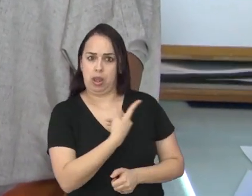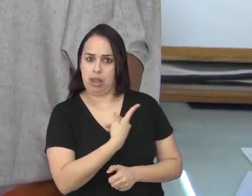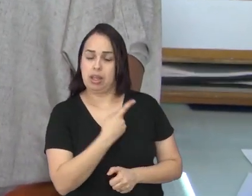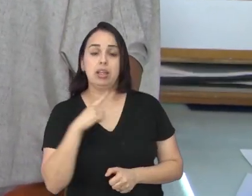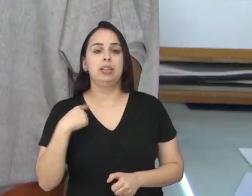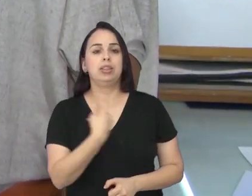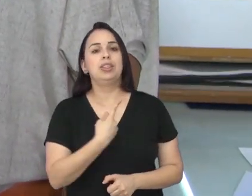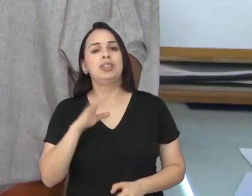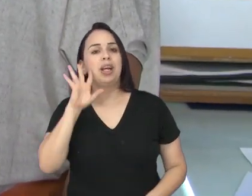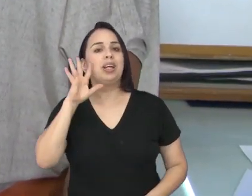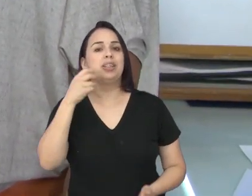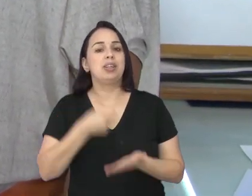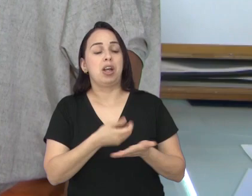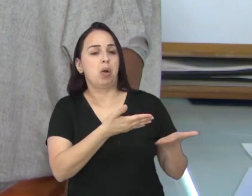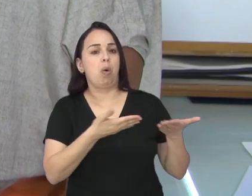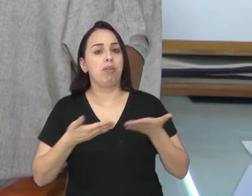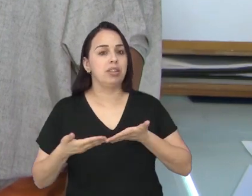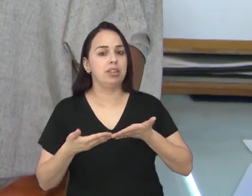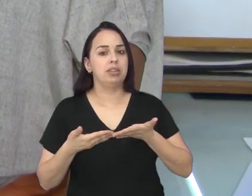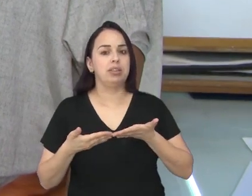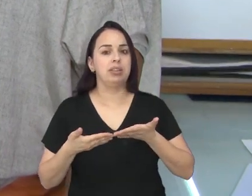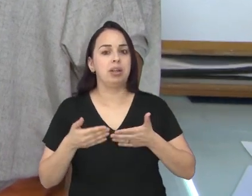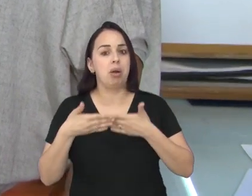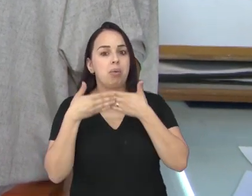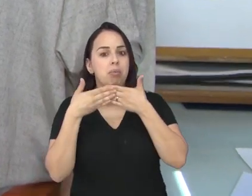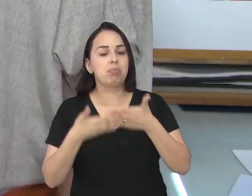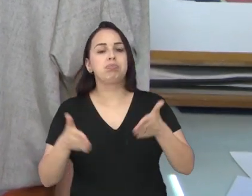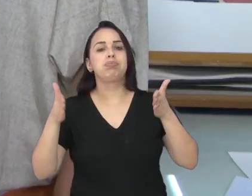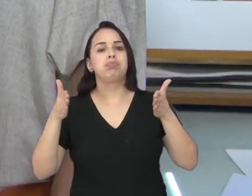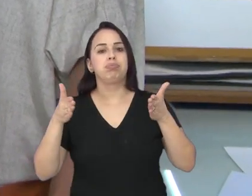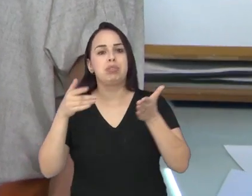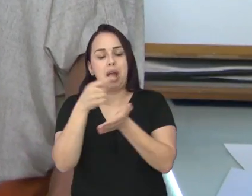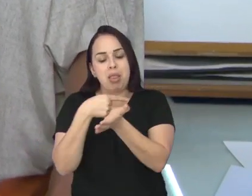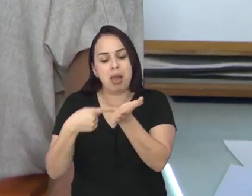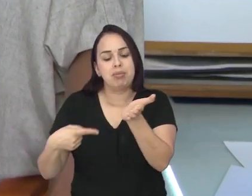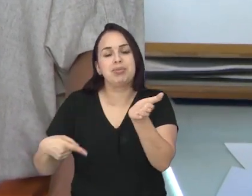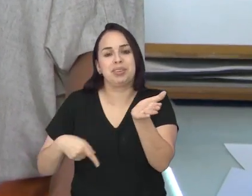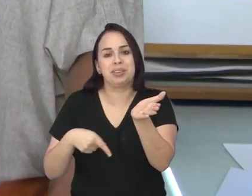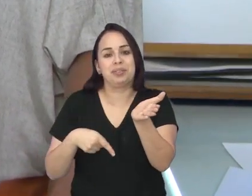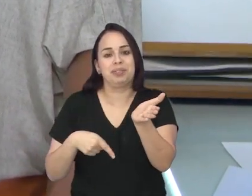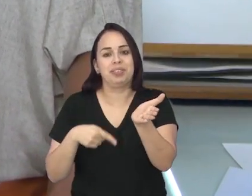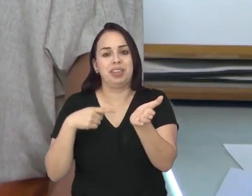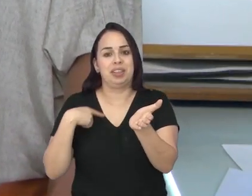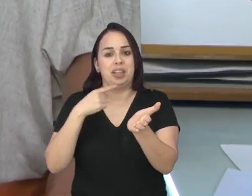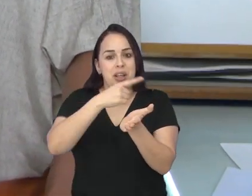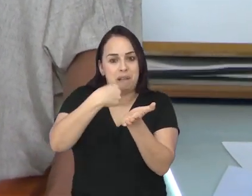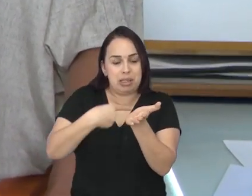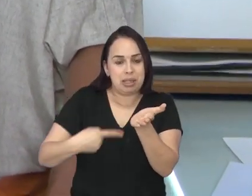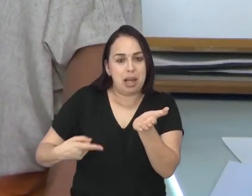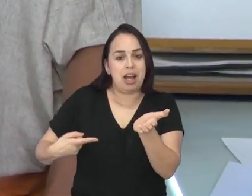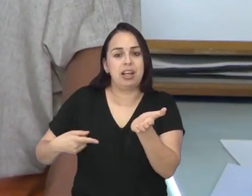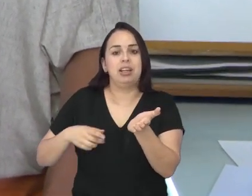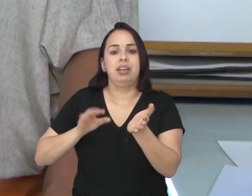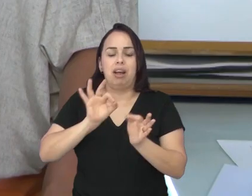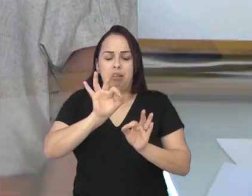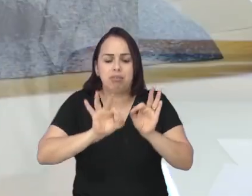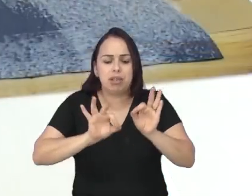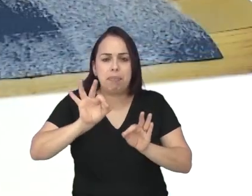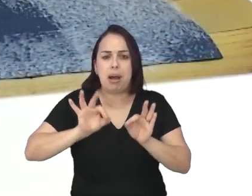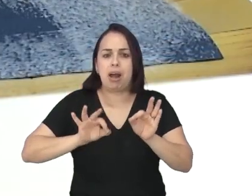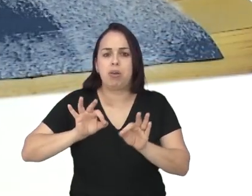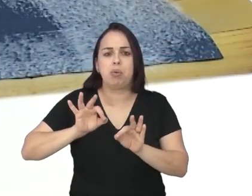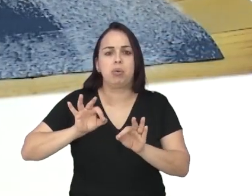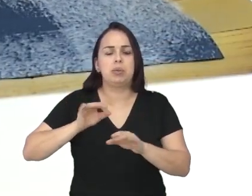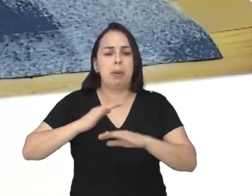gente decidiu, eu convidei a Cláudia e a gente decidiu abrir o ateliê de encadernação. Aqui a gente é um trabalho totalmente